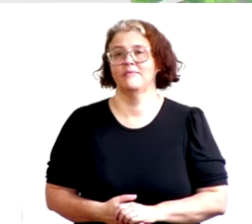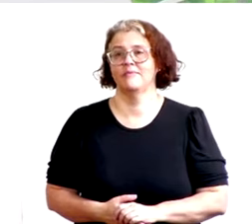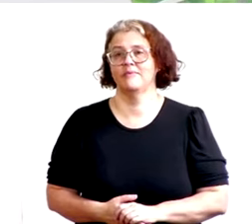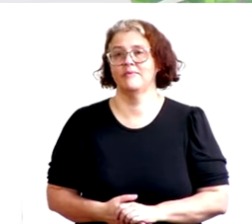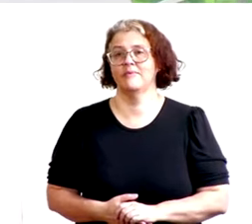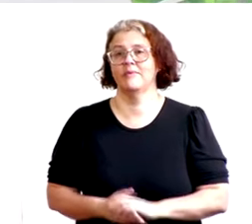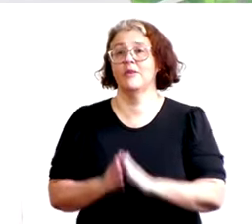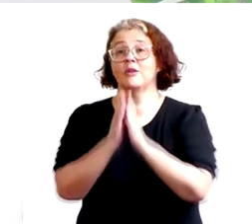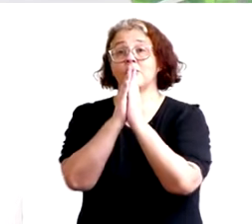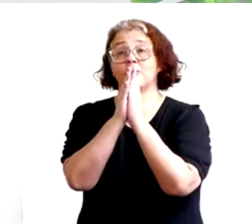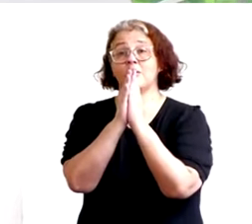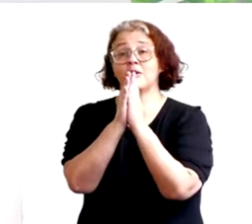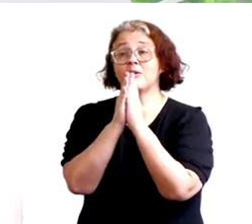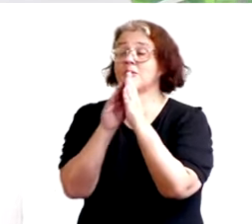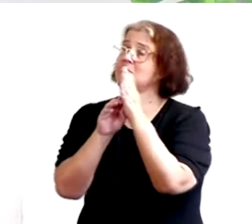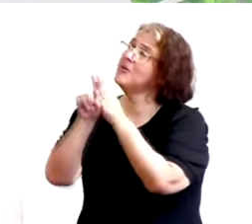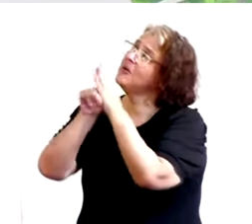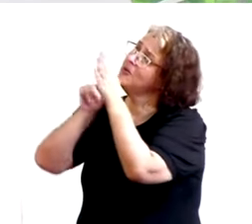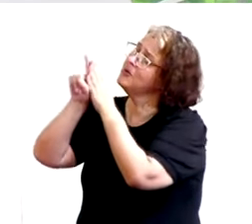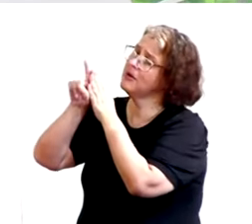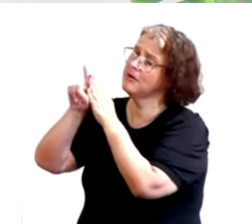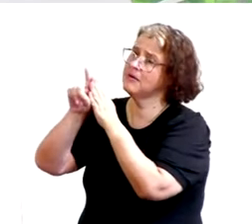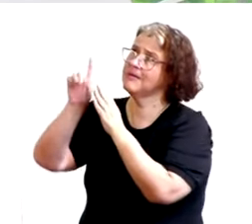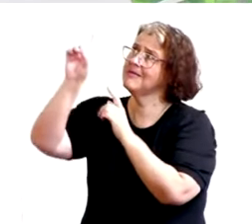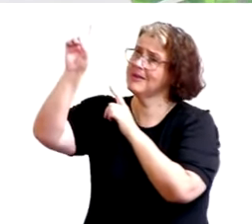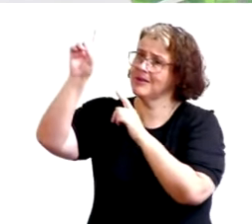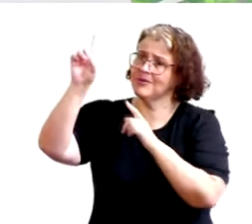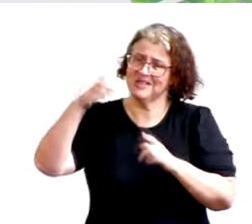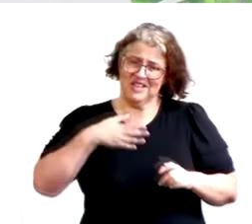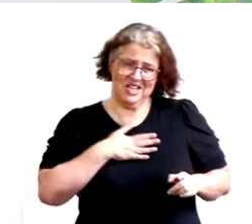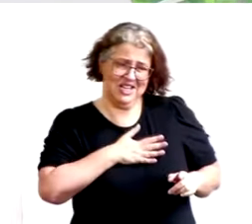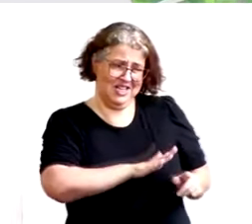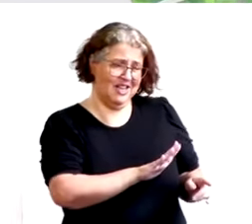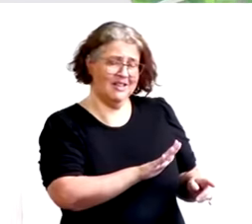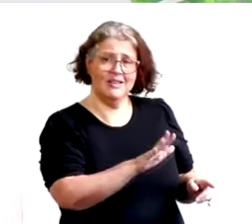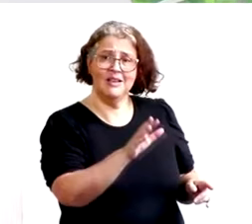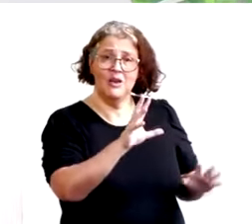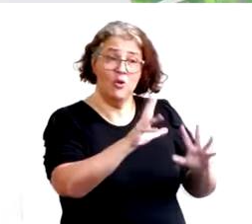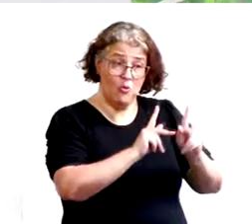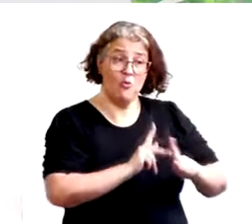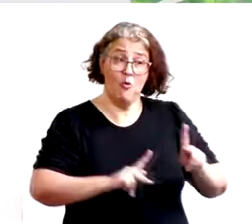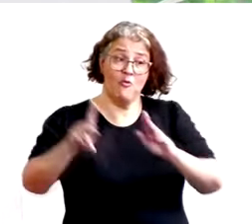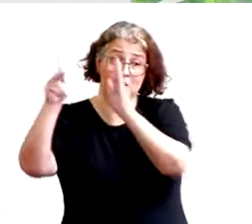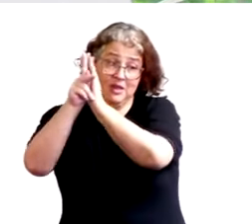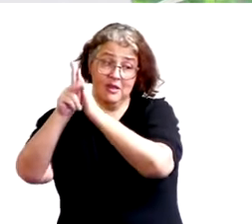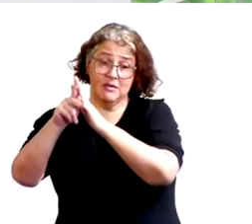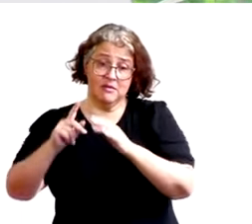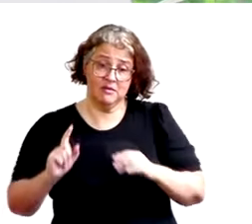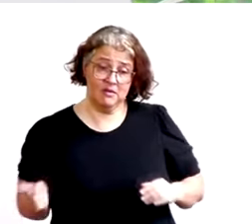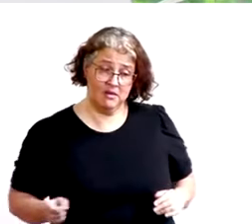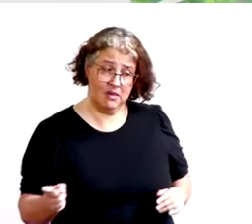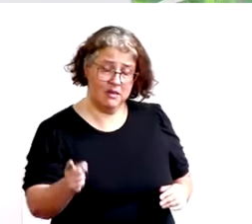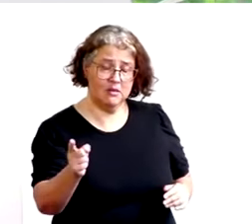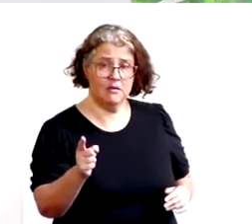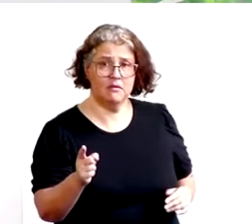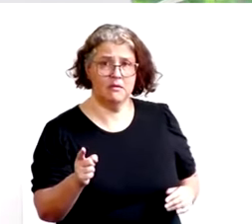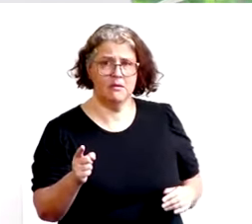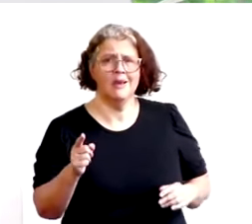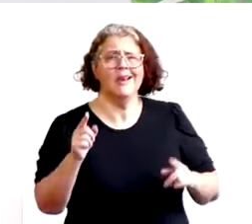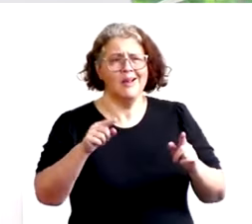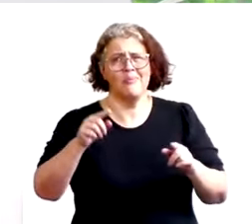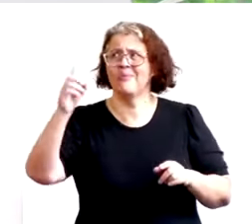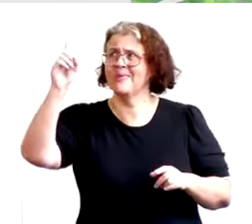podemos perguntar o senhor rejeita os seus para sempre ele pode deixar de amar aqueles que ele já